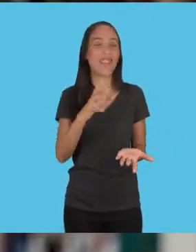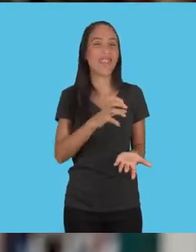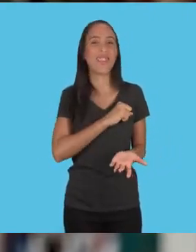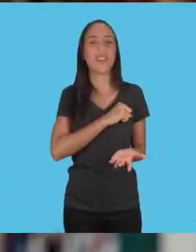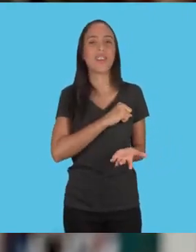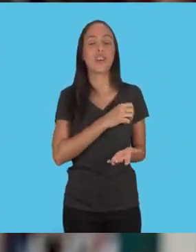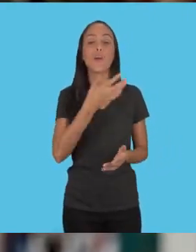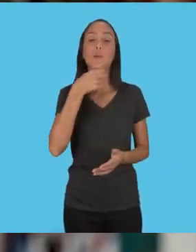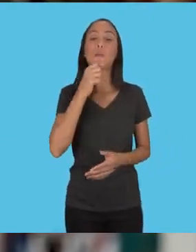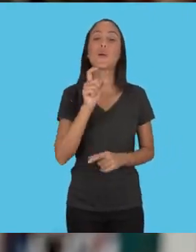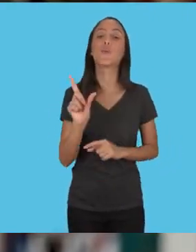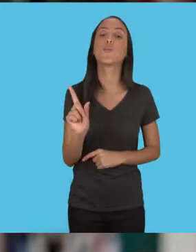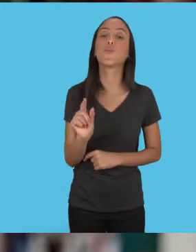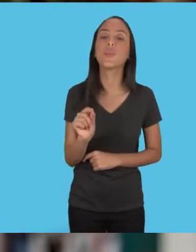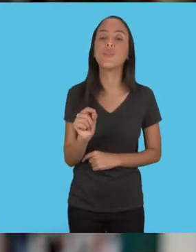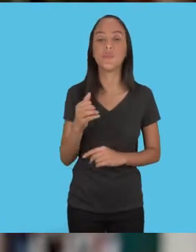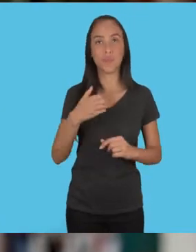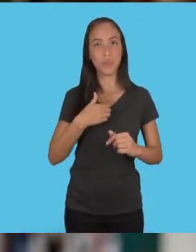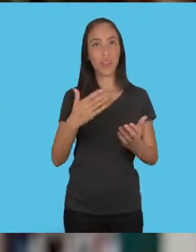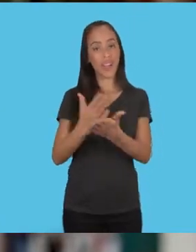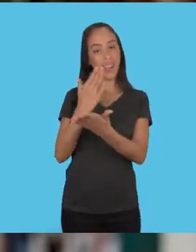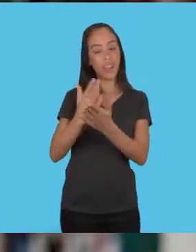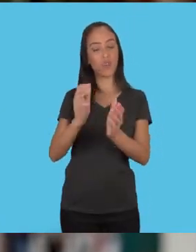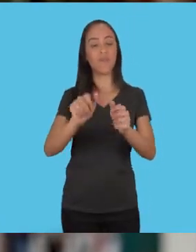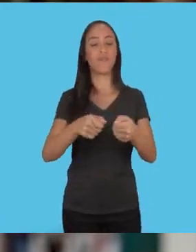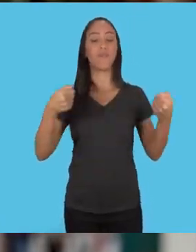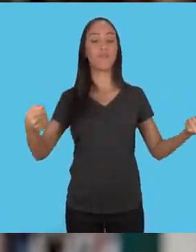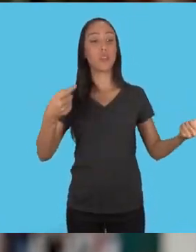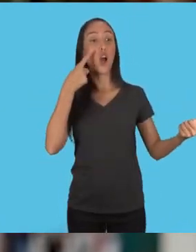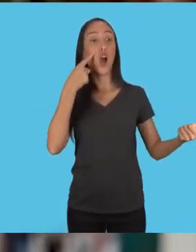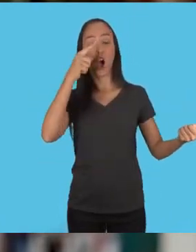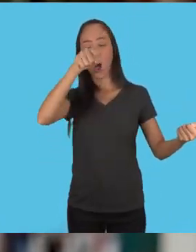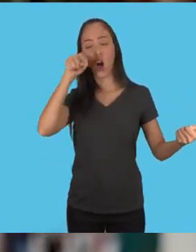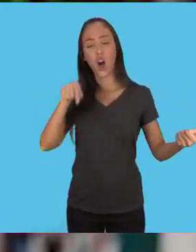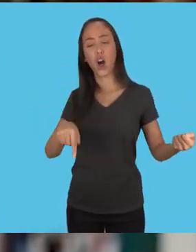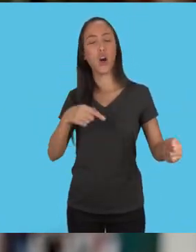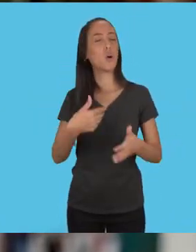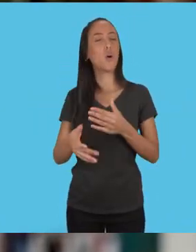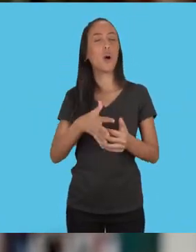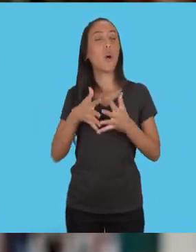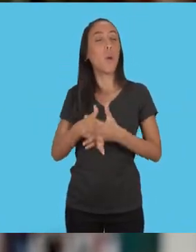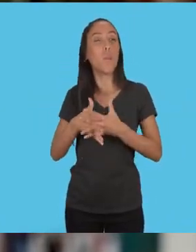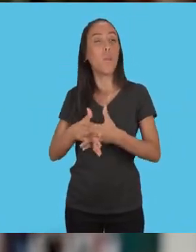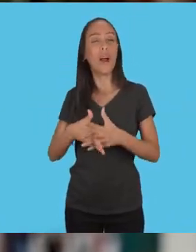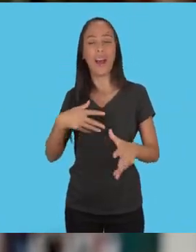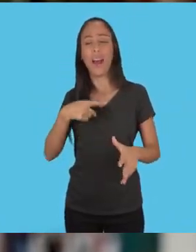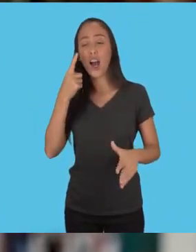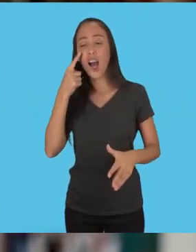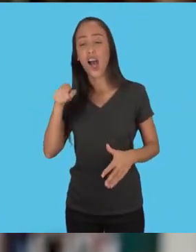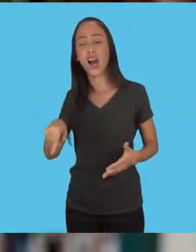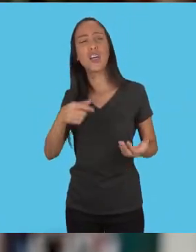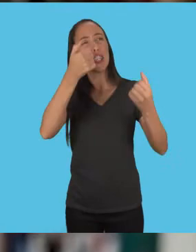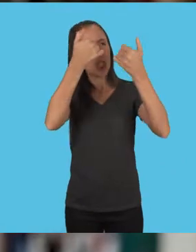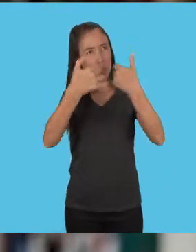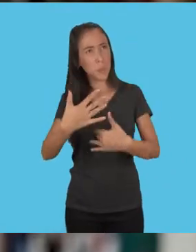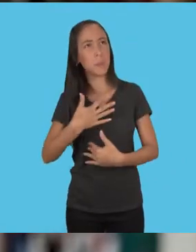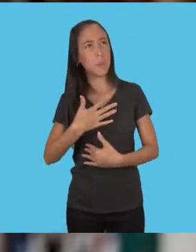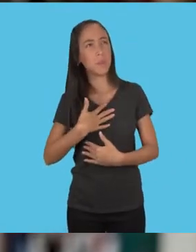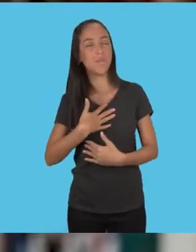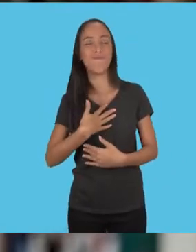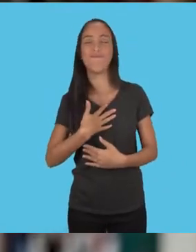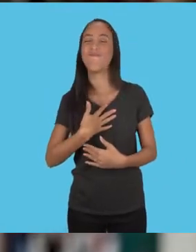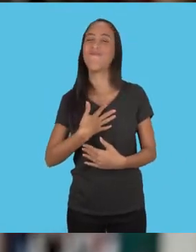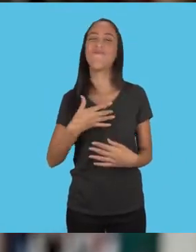O quê? Aí eu abri o livro, pegava a figura mais complicada que eu tinha achado no livro e disse assim, me explica.